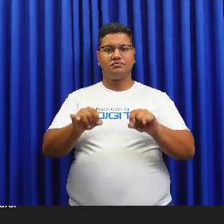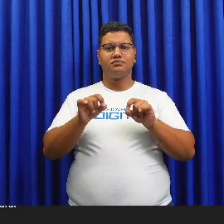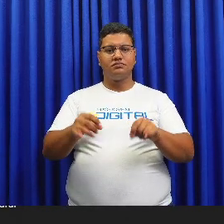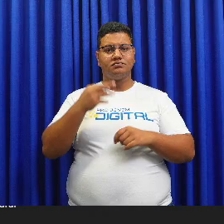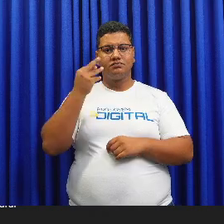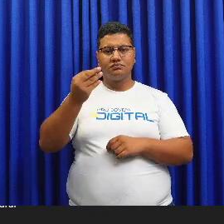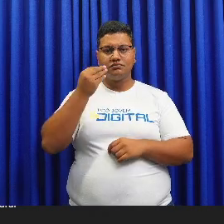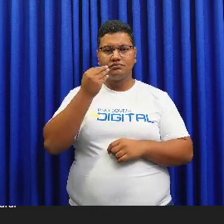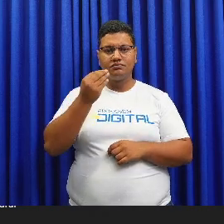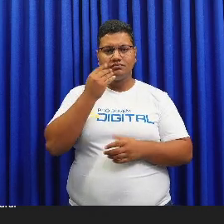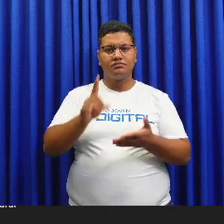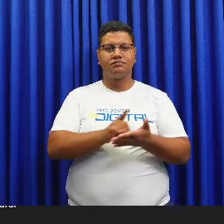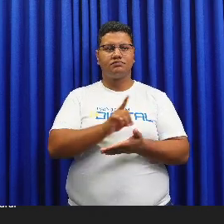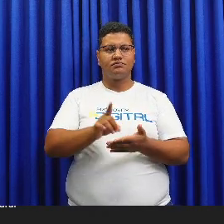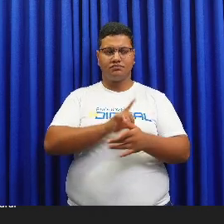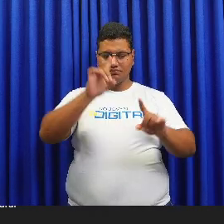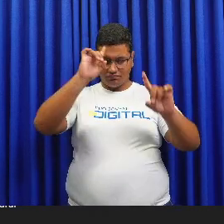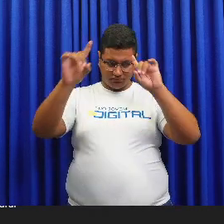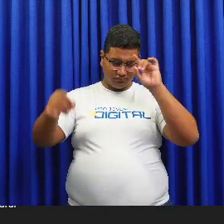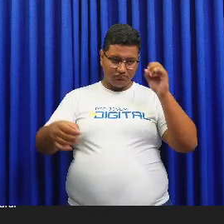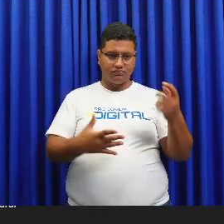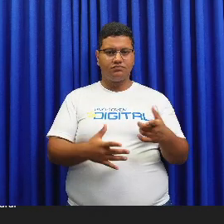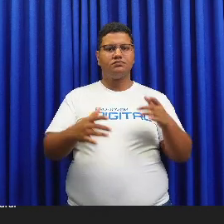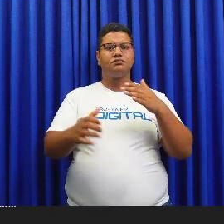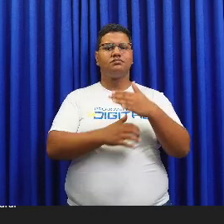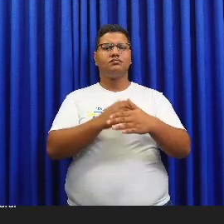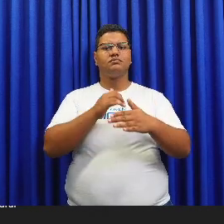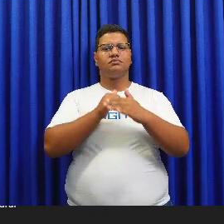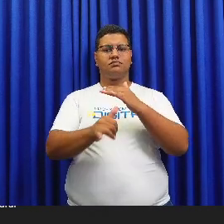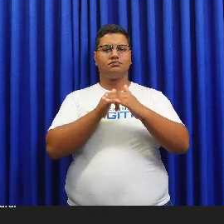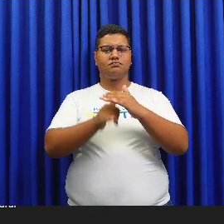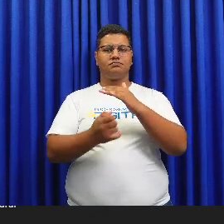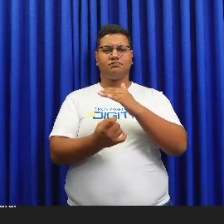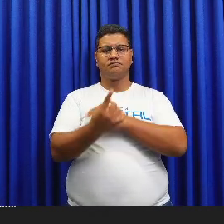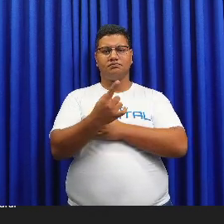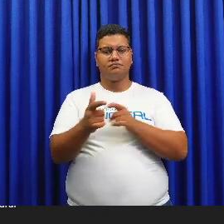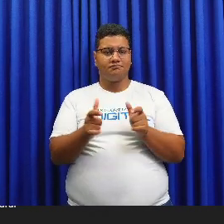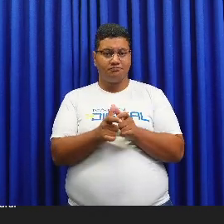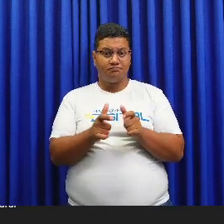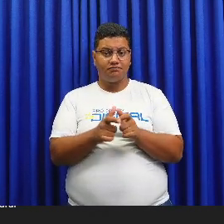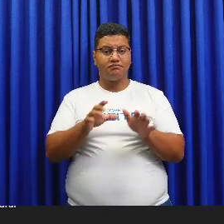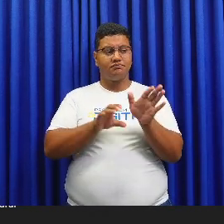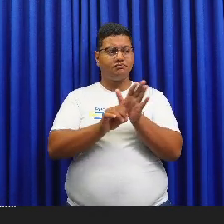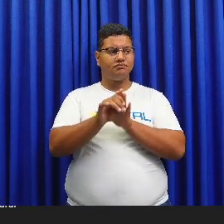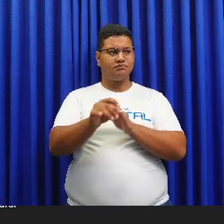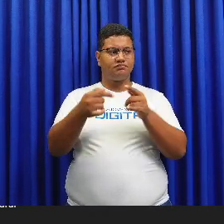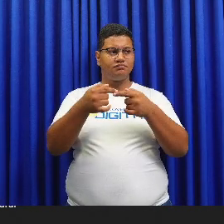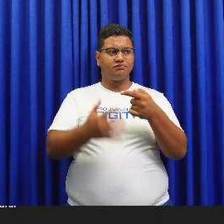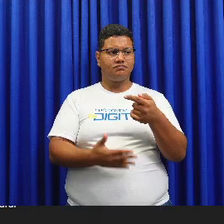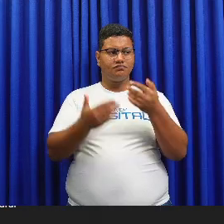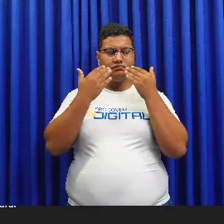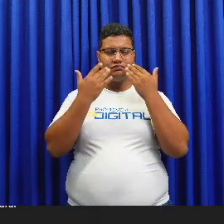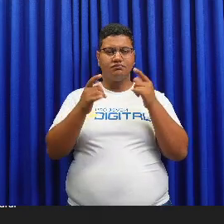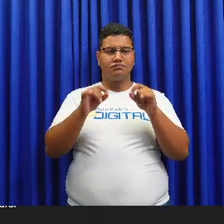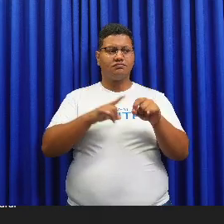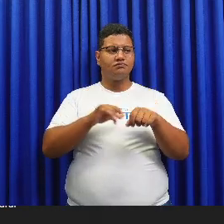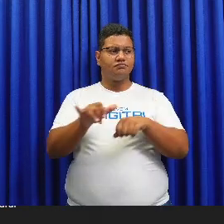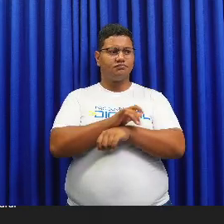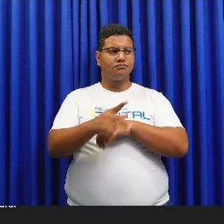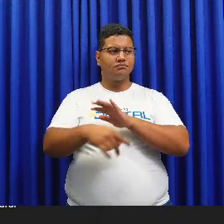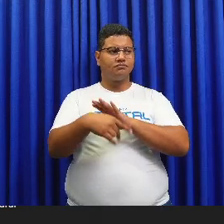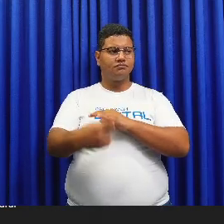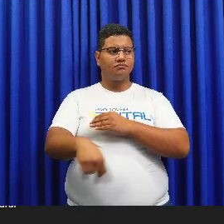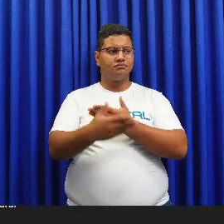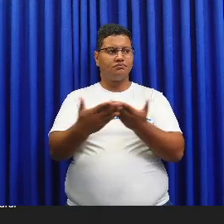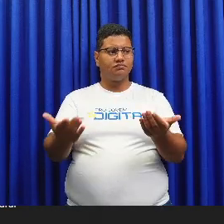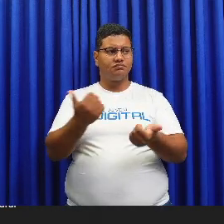experiências digitais inovadoras para pequenas startups. Ou seja, o próprio Google Apresentações, ele vai te trazer um modelo que vai